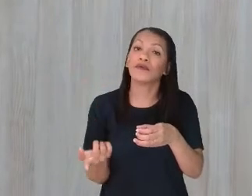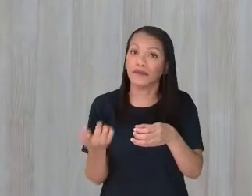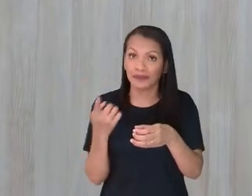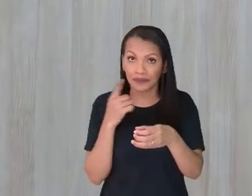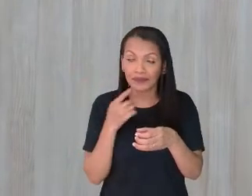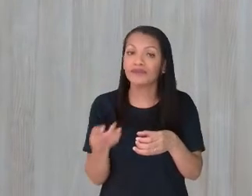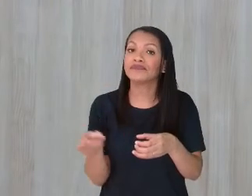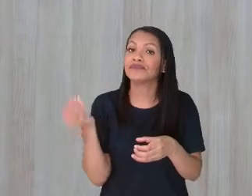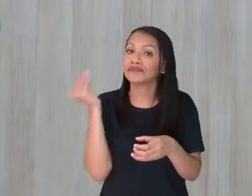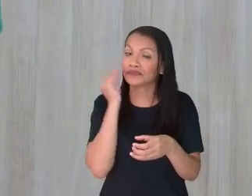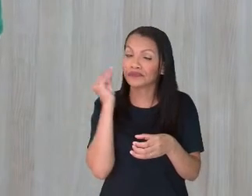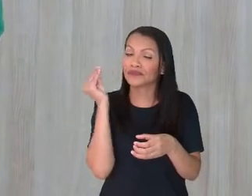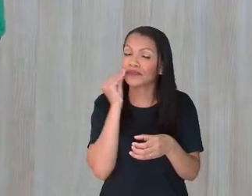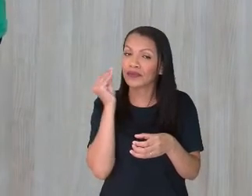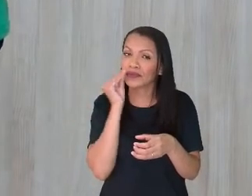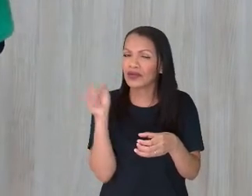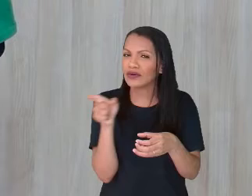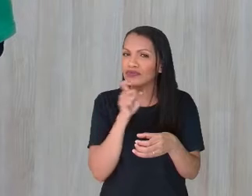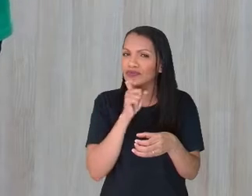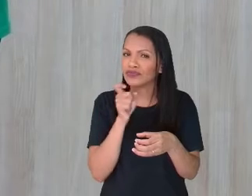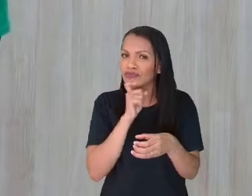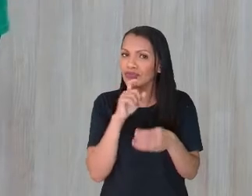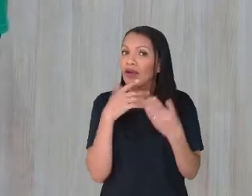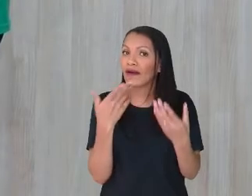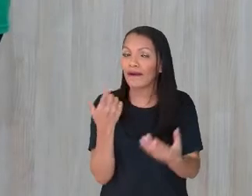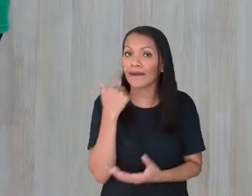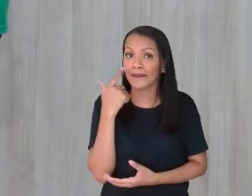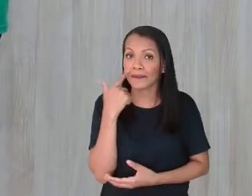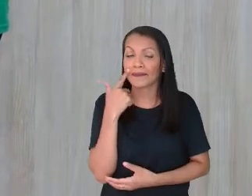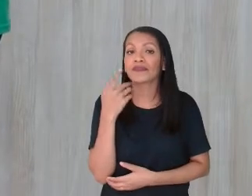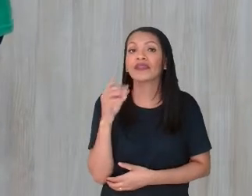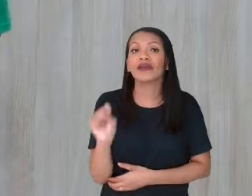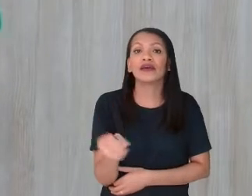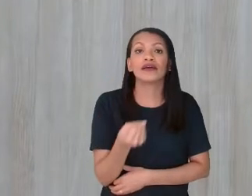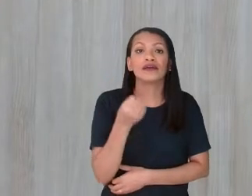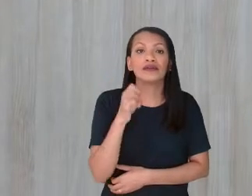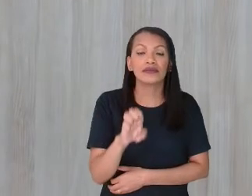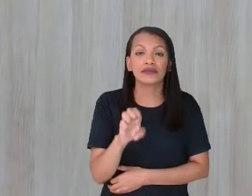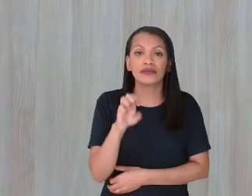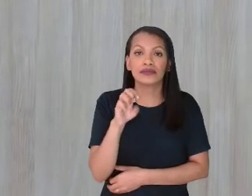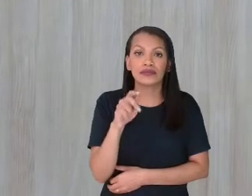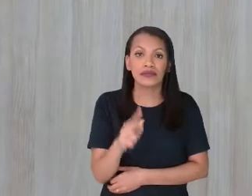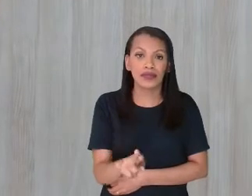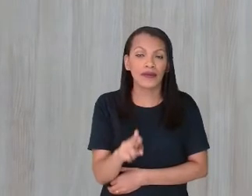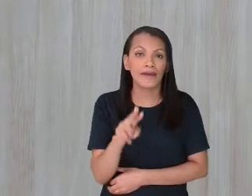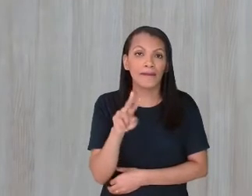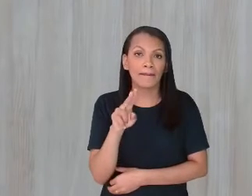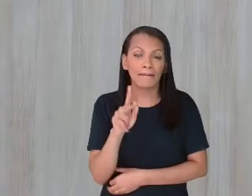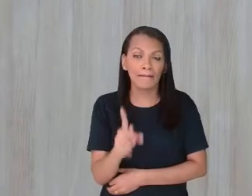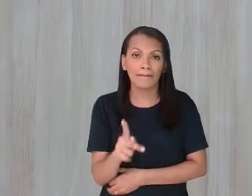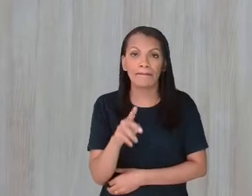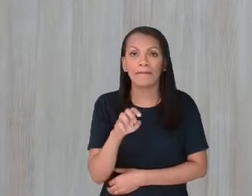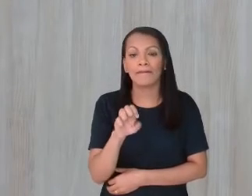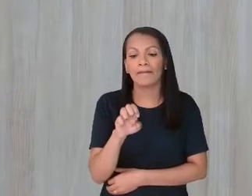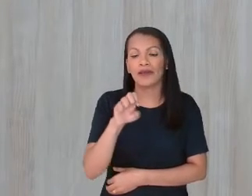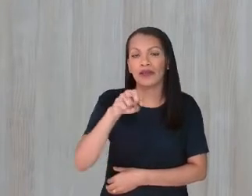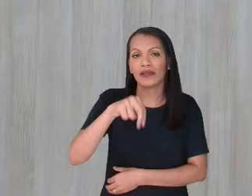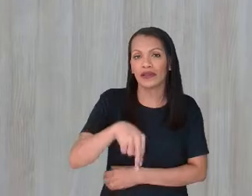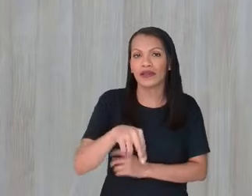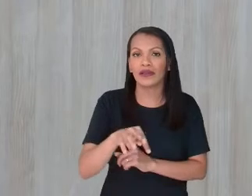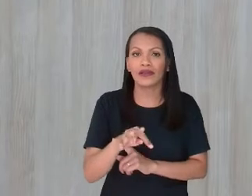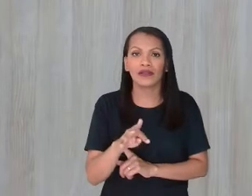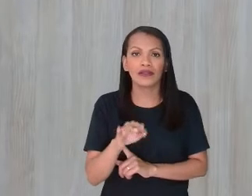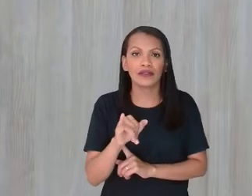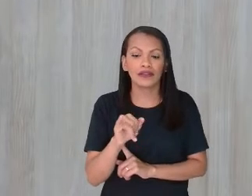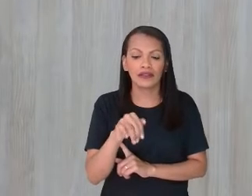resfriar esse vapor na parte mais externa. Por isso esse termo serpentina. E o que é que vai acontecer? O líquido que